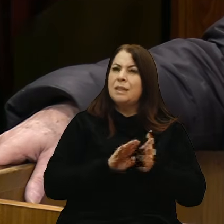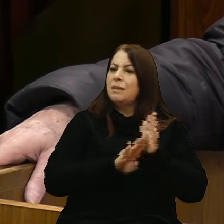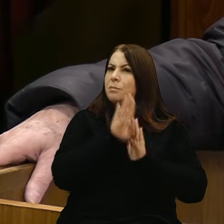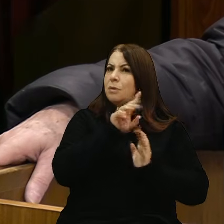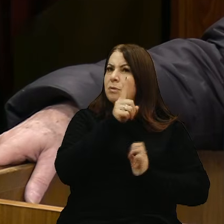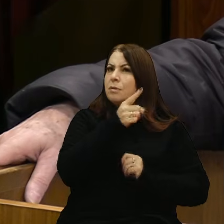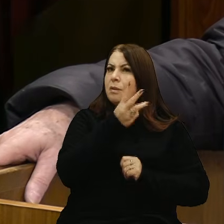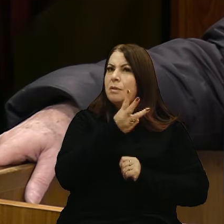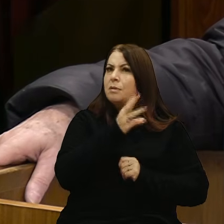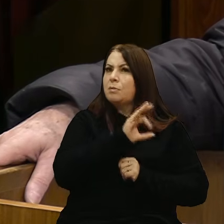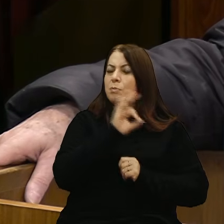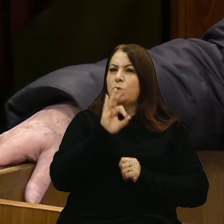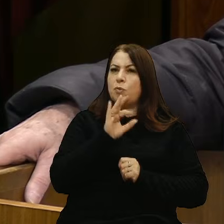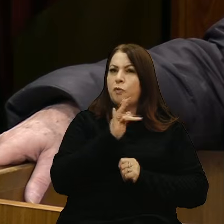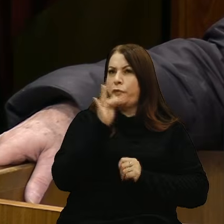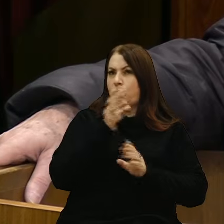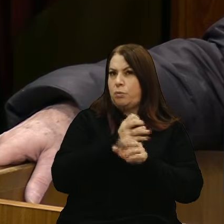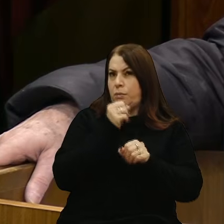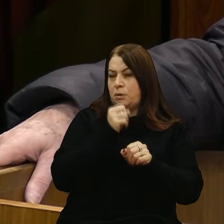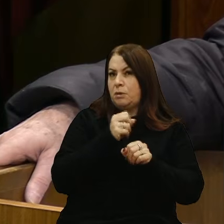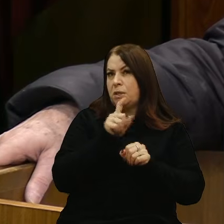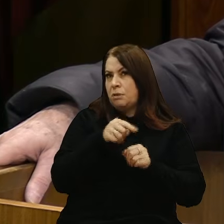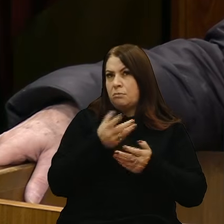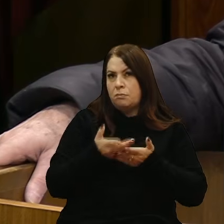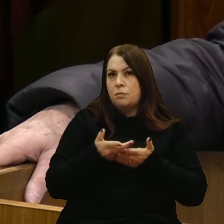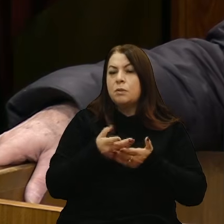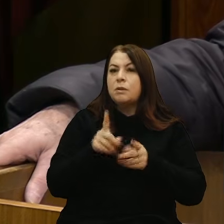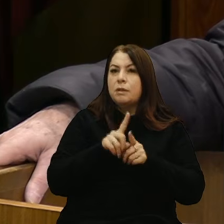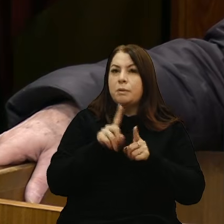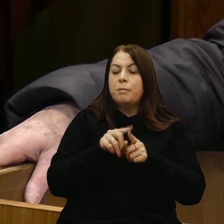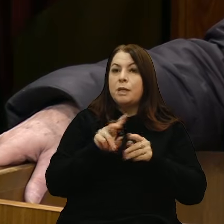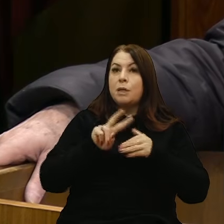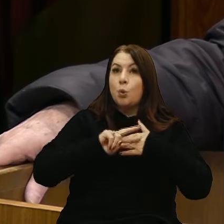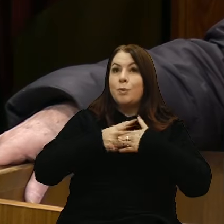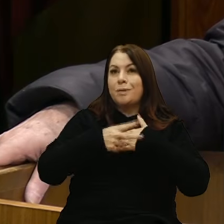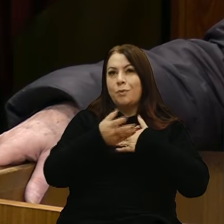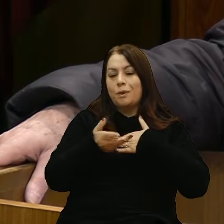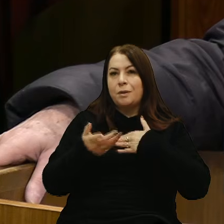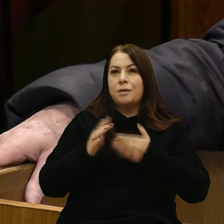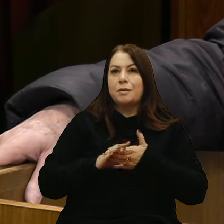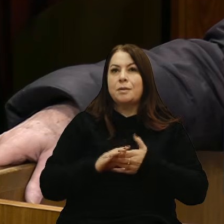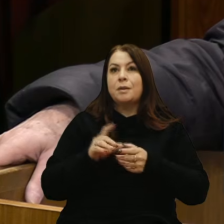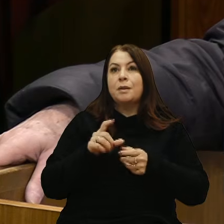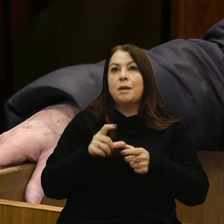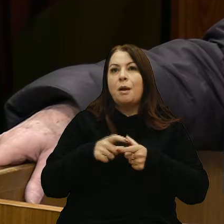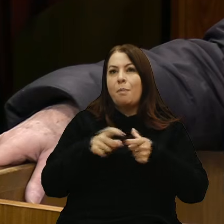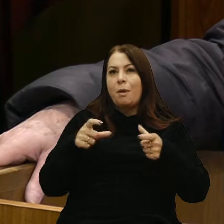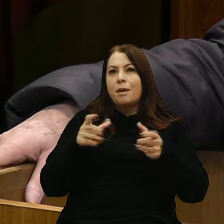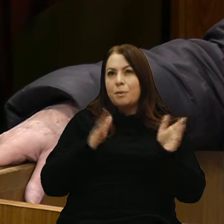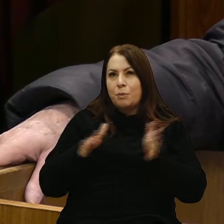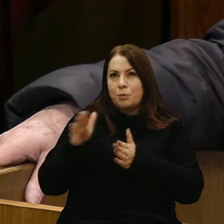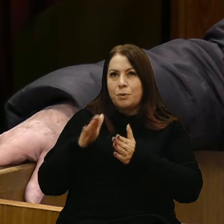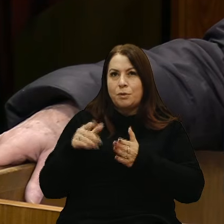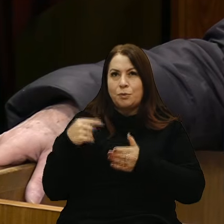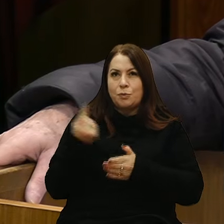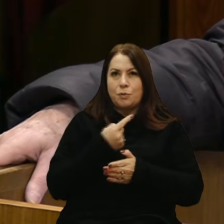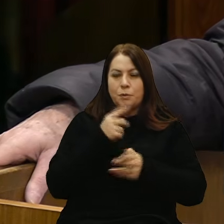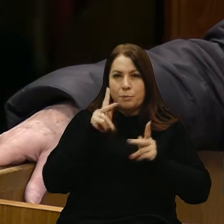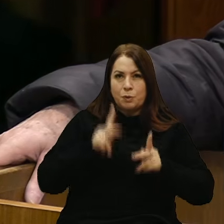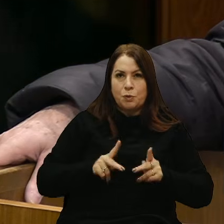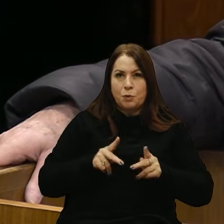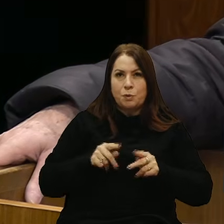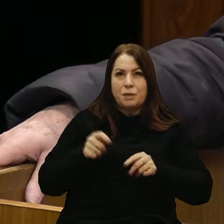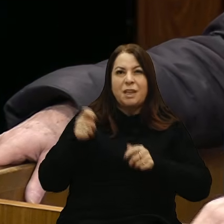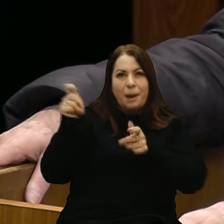cento do nosso faturamento. Isso, basicamente, foi consequência do aumento da produção do nosso pessoal da